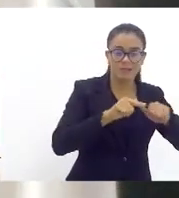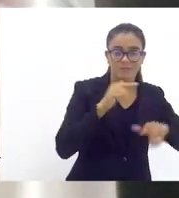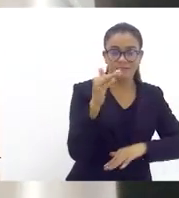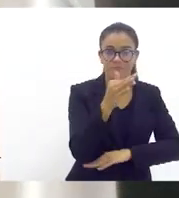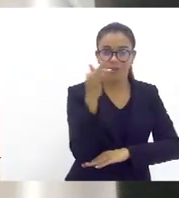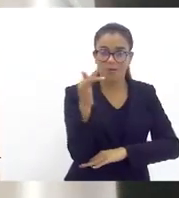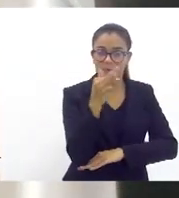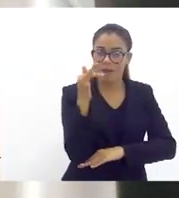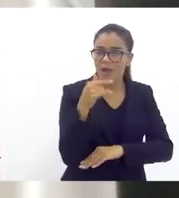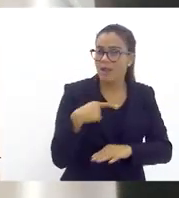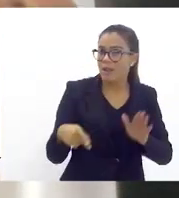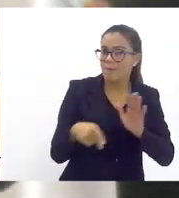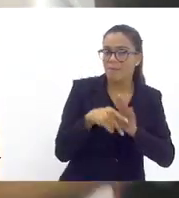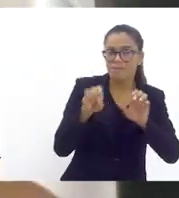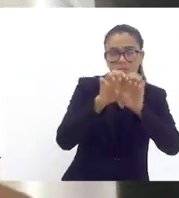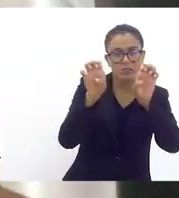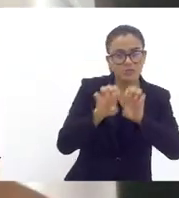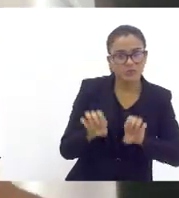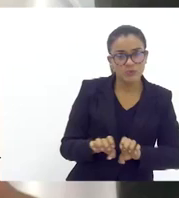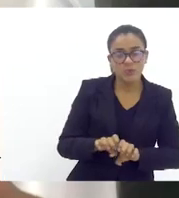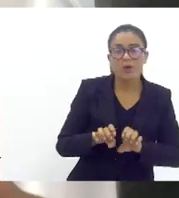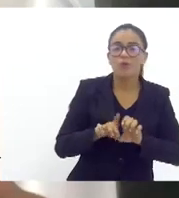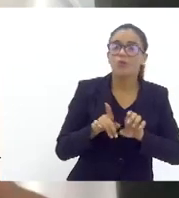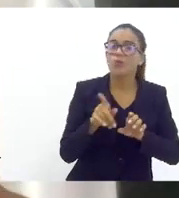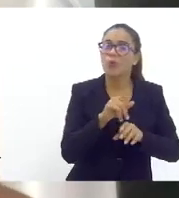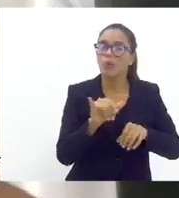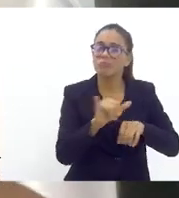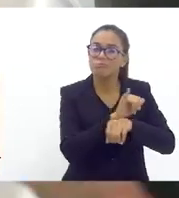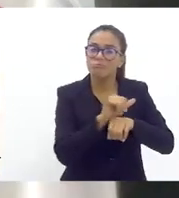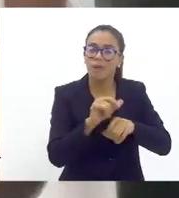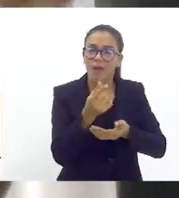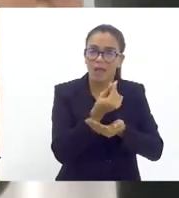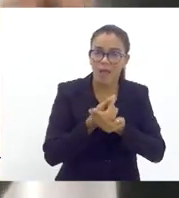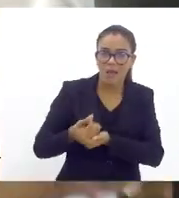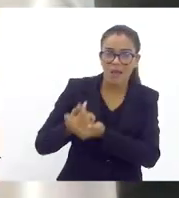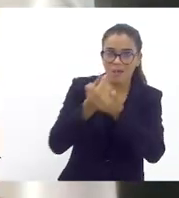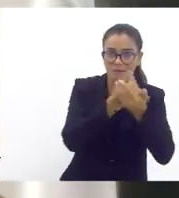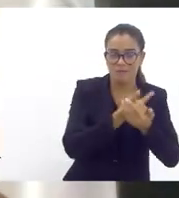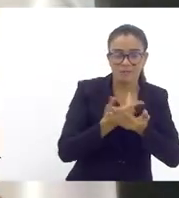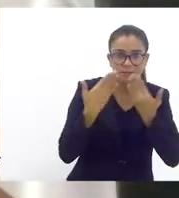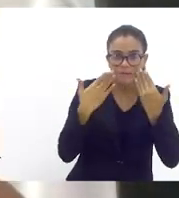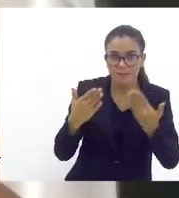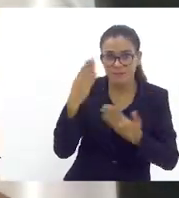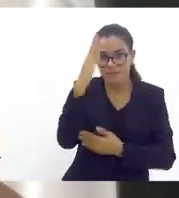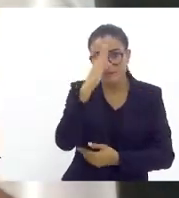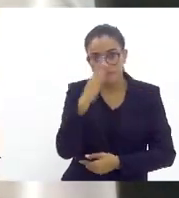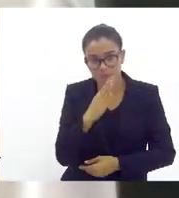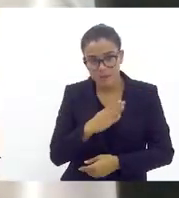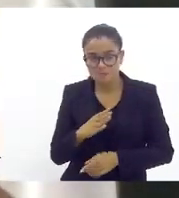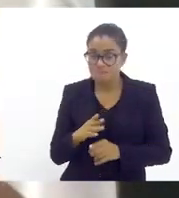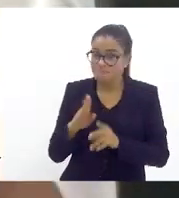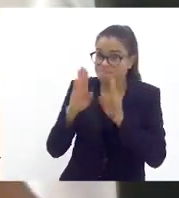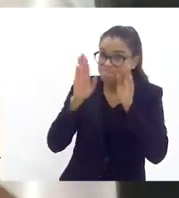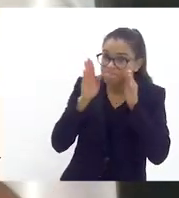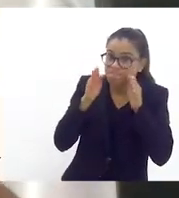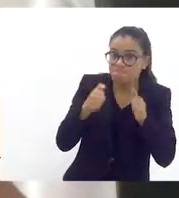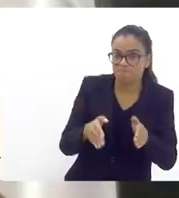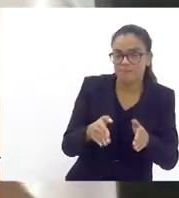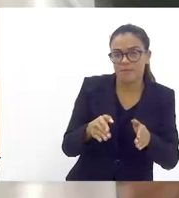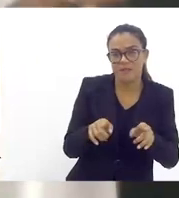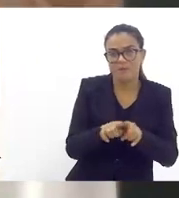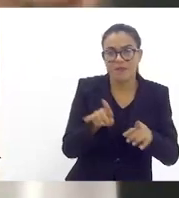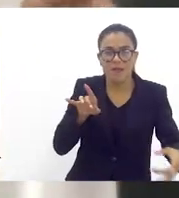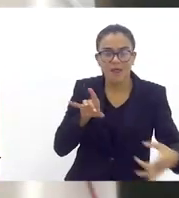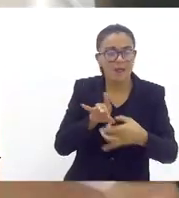ela é estruturante do sistema capitalista na forma como ele se apresenta aqui no Brasil, particularmente. Está